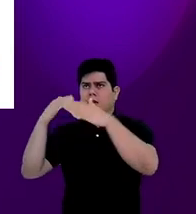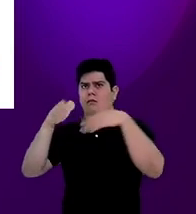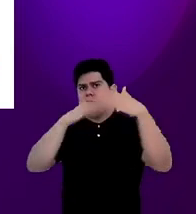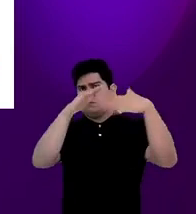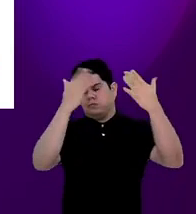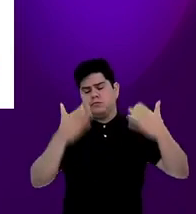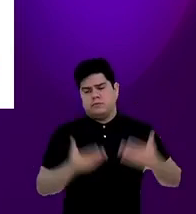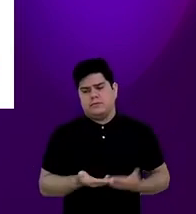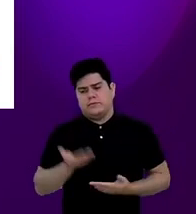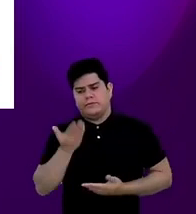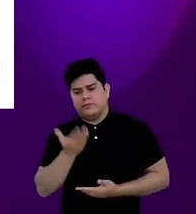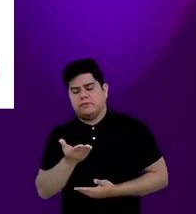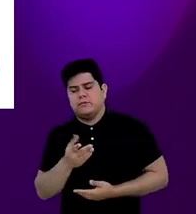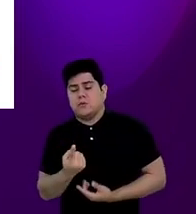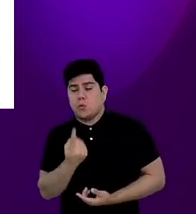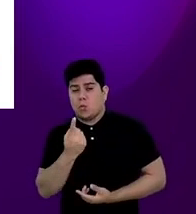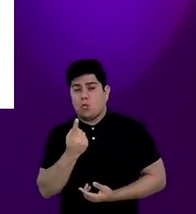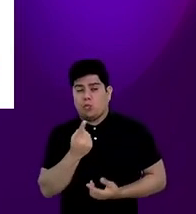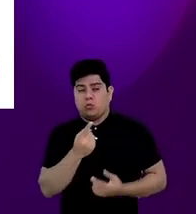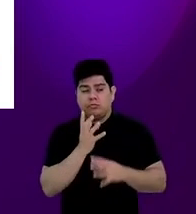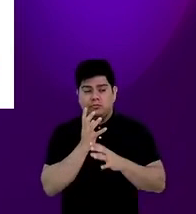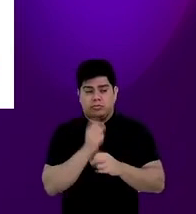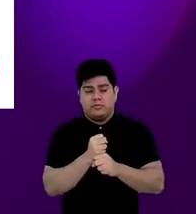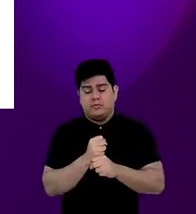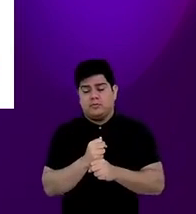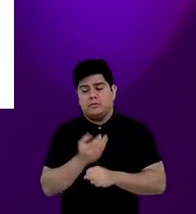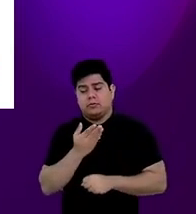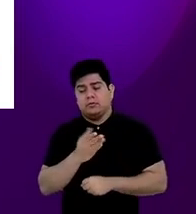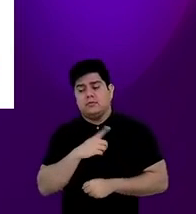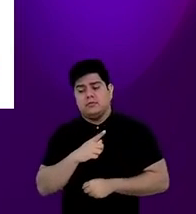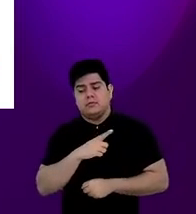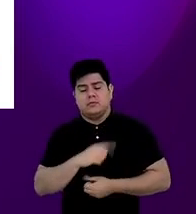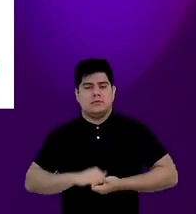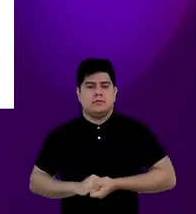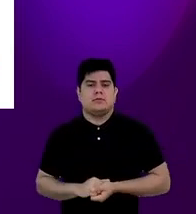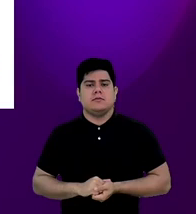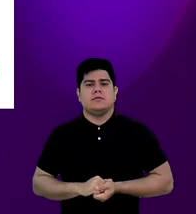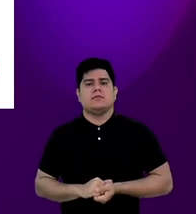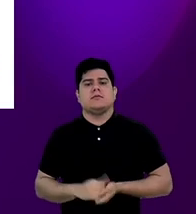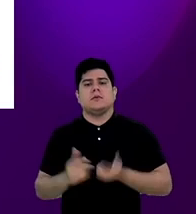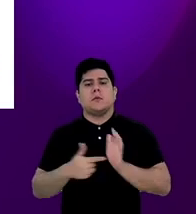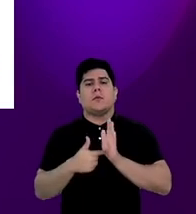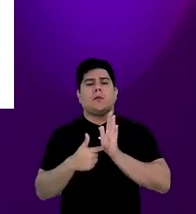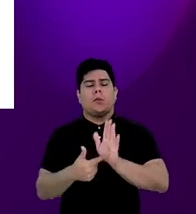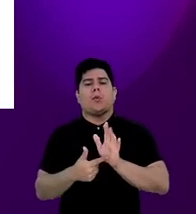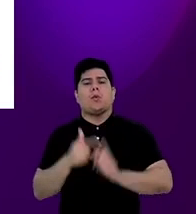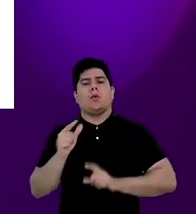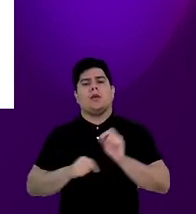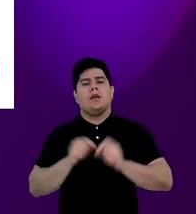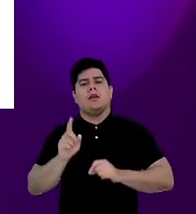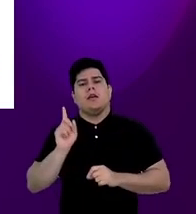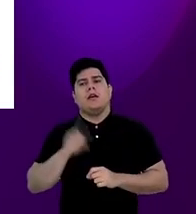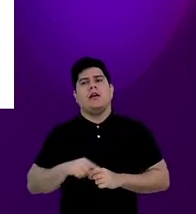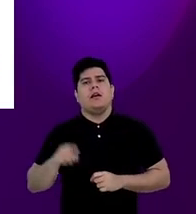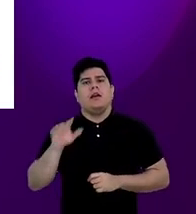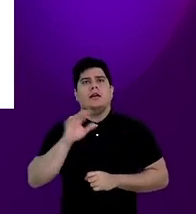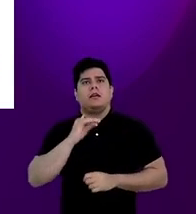aqui é um dado do CIBMTR, e que mostra que é o Centro